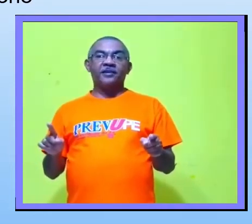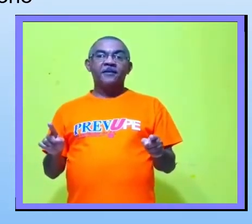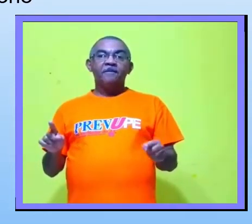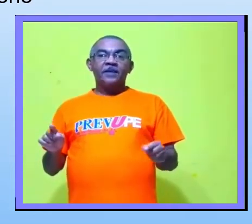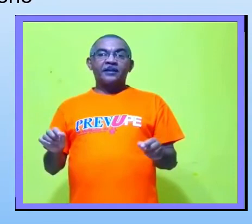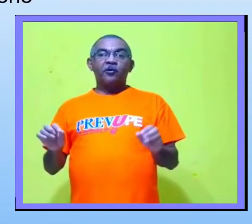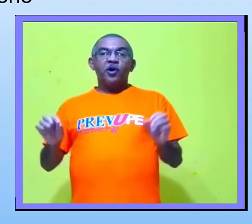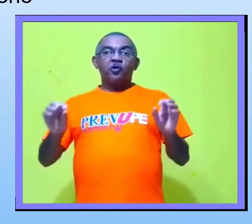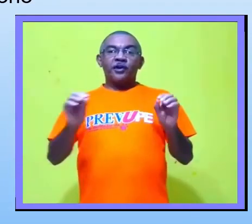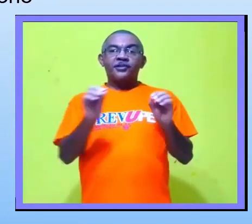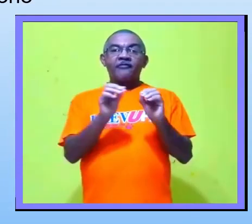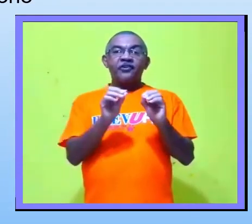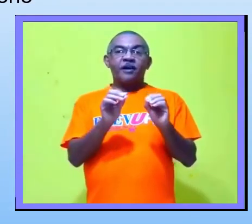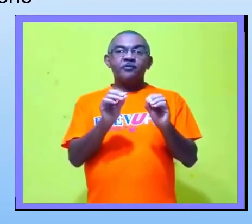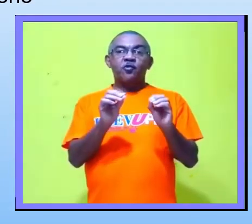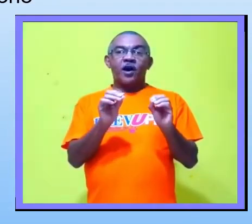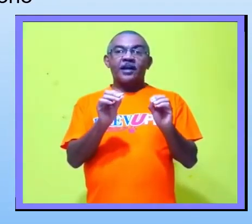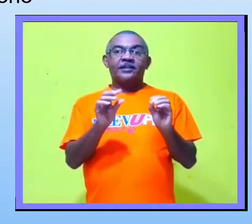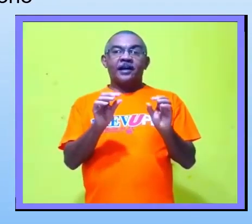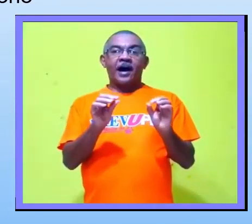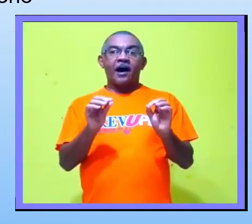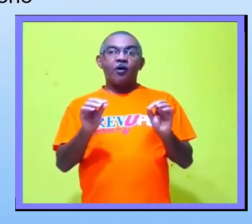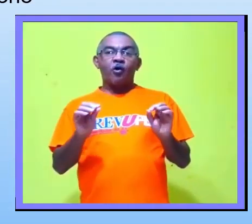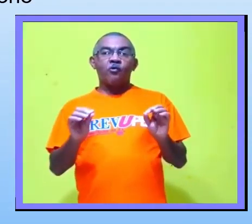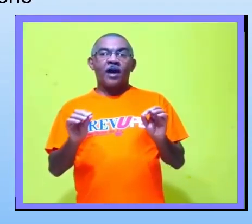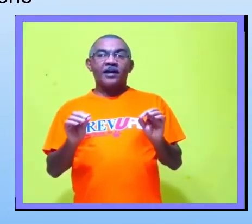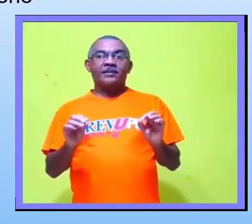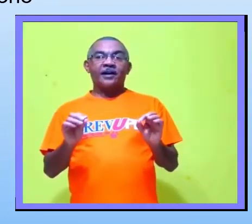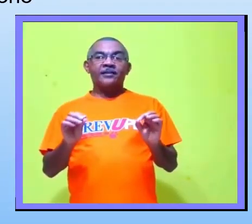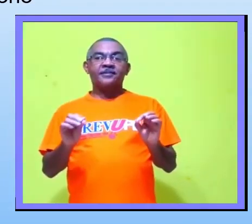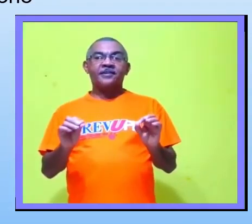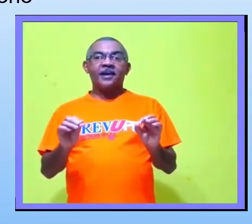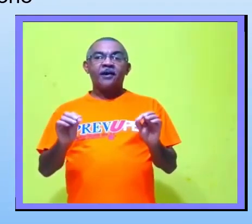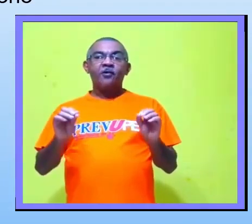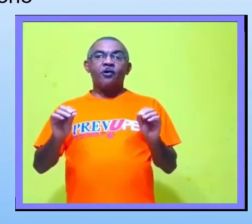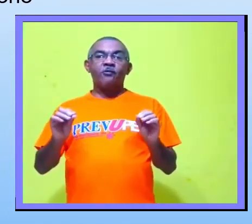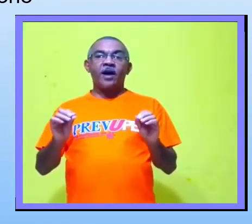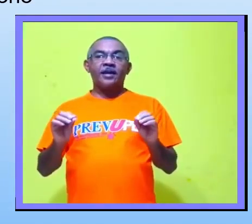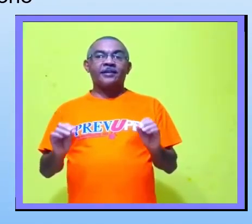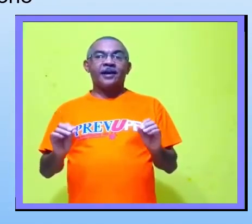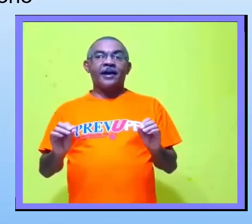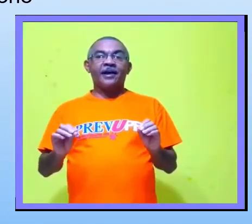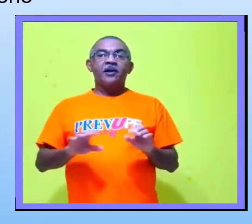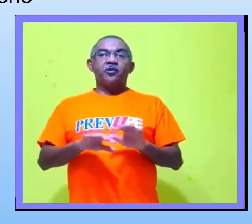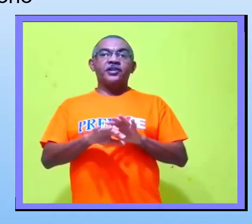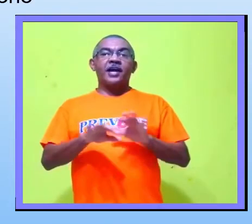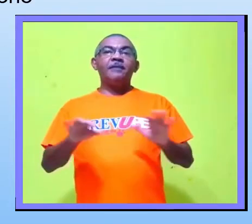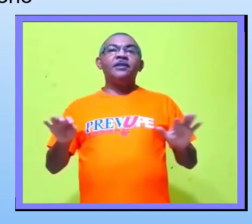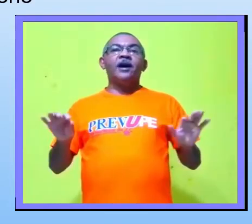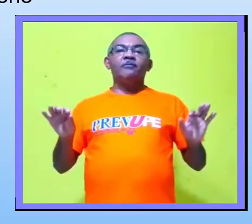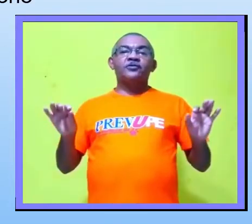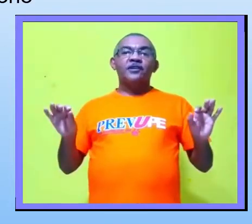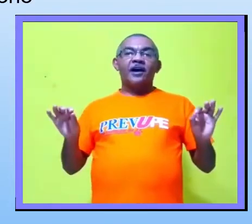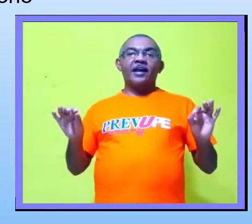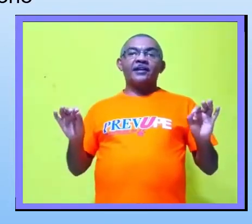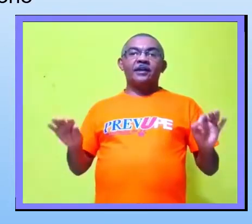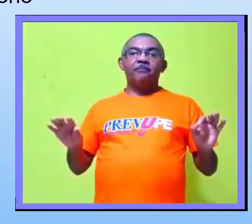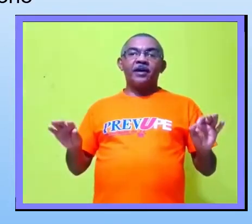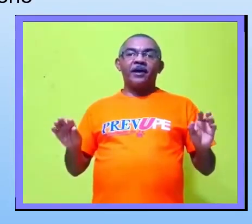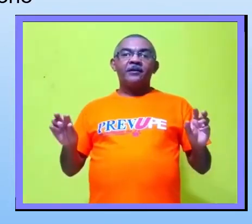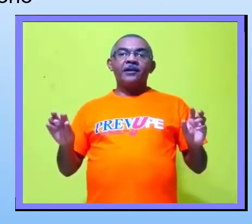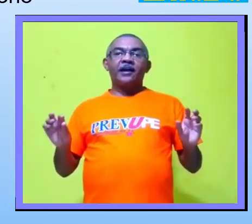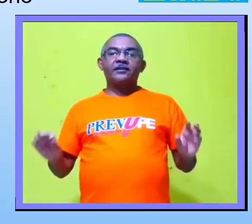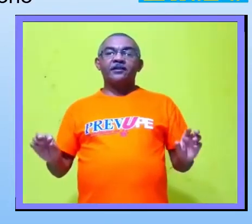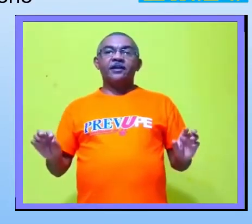ligados aí. Então, nós já ficamos com a letra A, ou com a letra C, ou com a letra E. Nós já eliminamos a